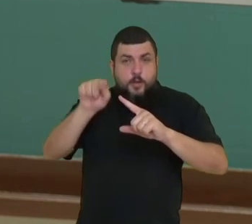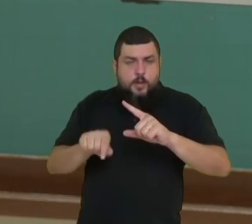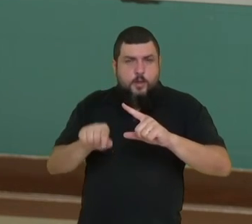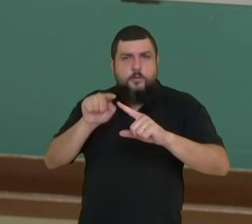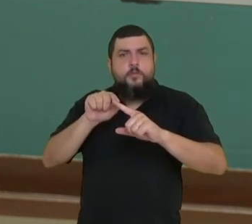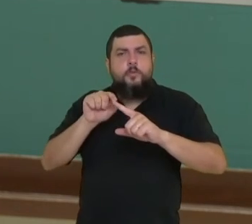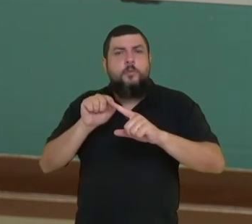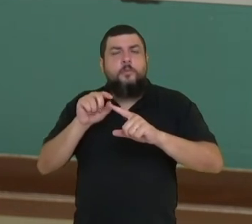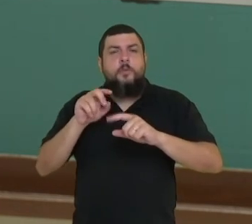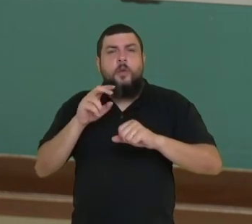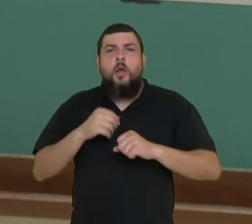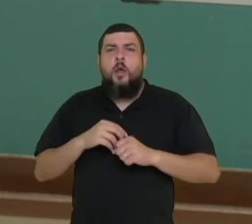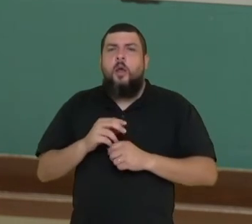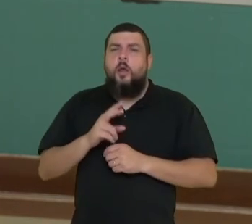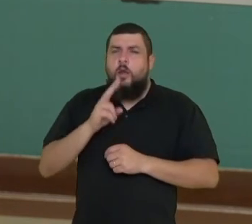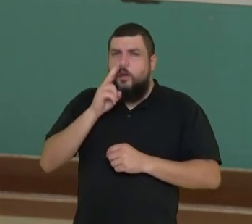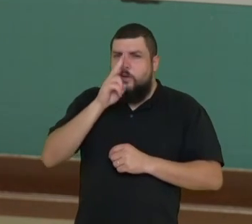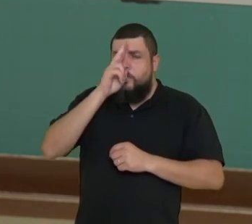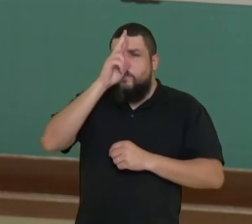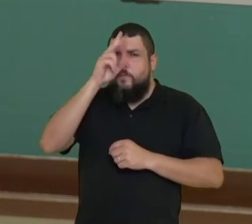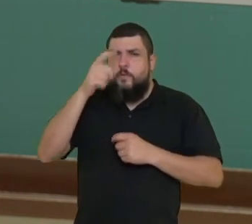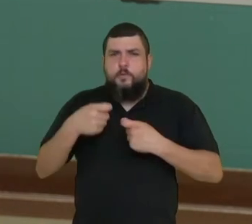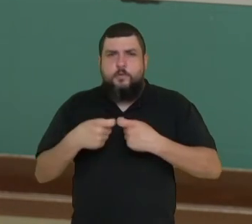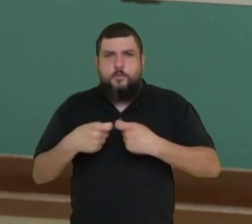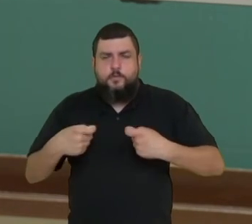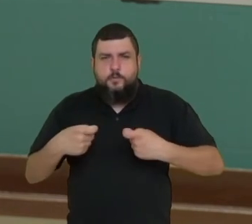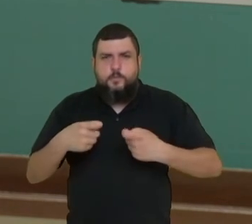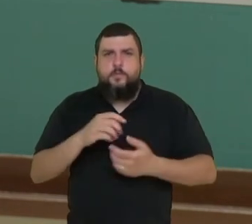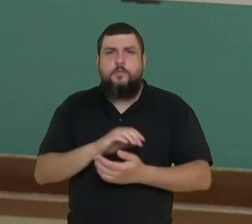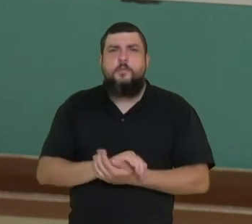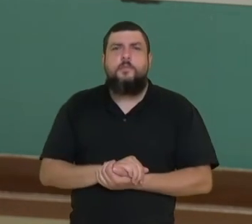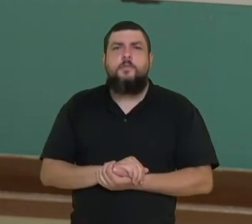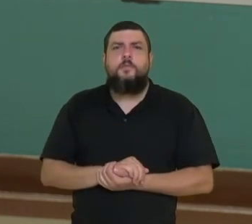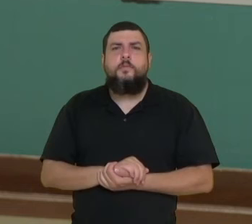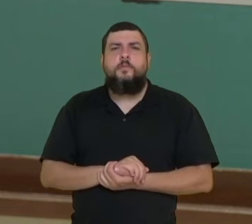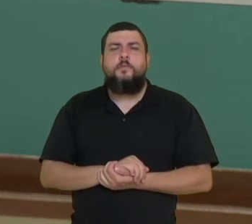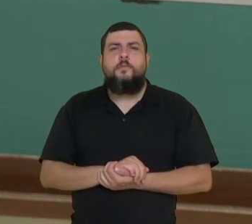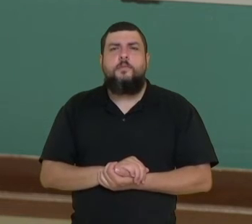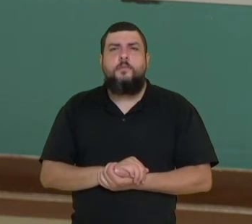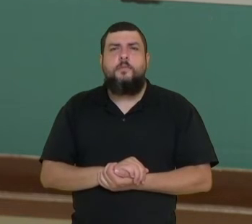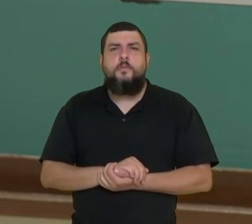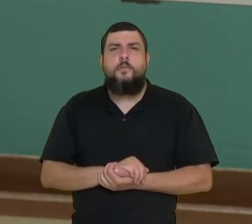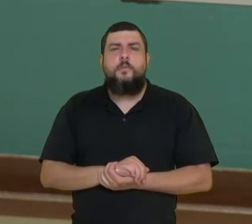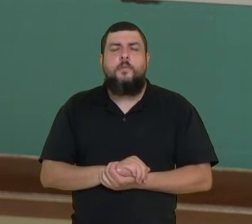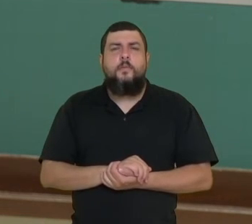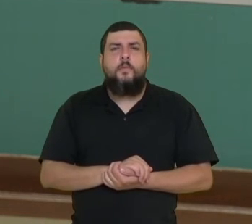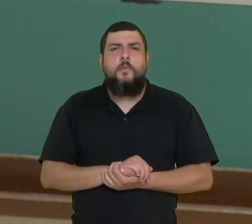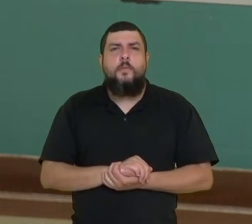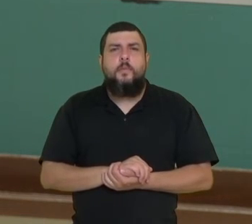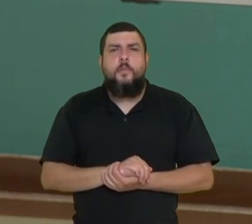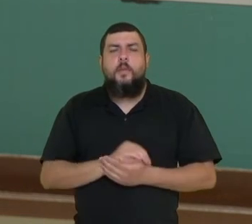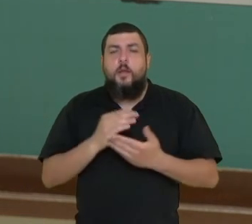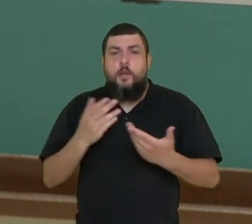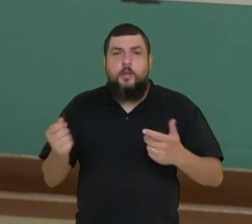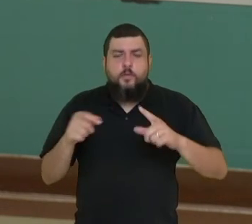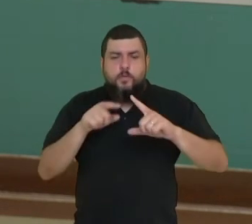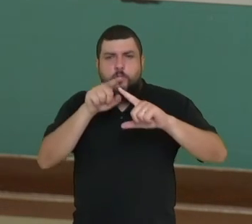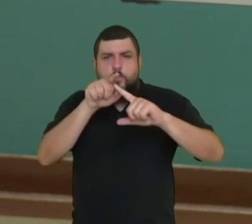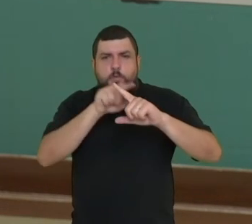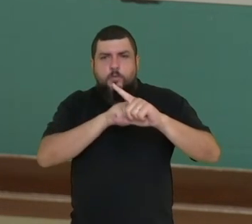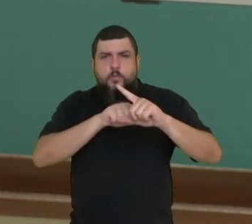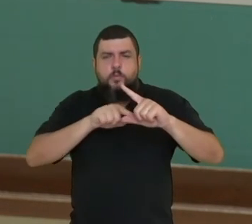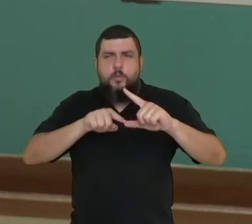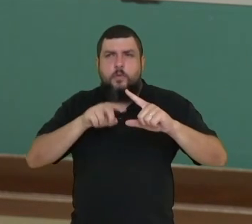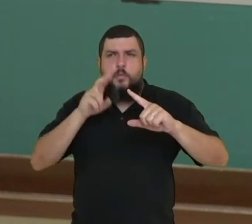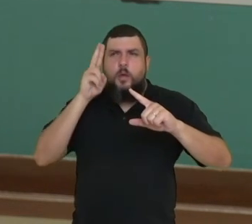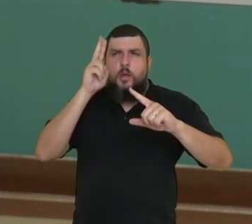a nossa outra grandeza, ou seja, nessa situação representa o trabalho. Então, como isso aqui é um triângulo, eu vou lembrar da área de triângulo,